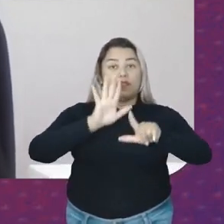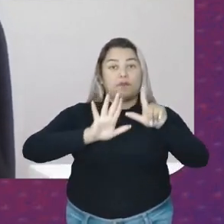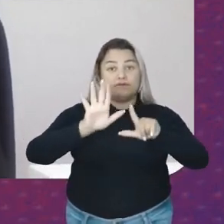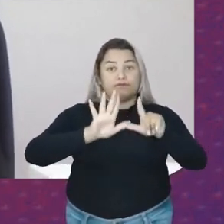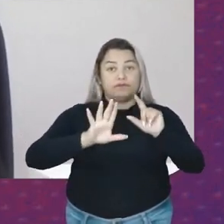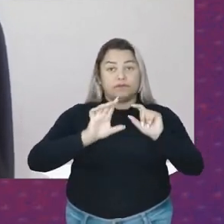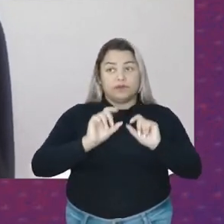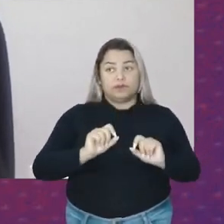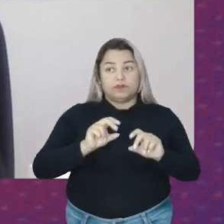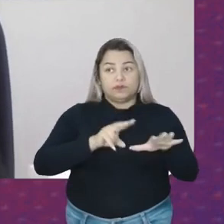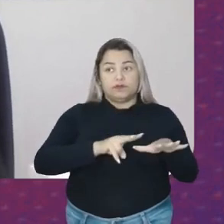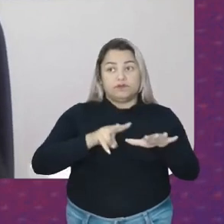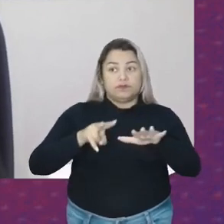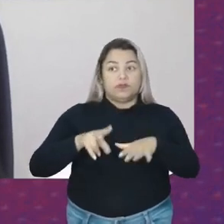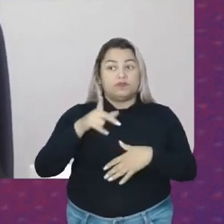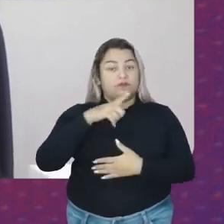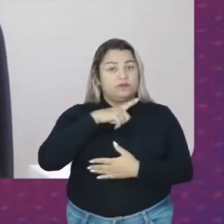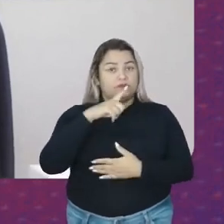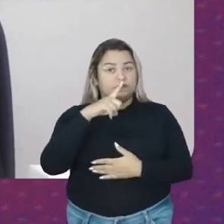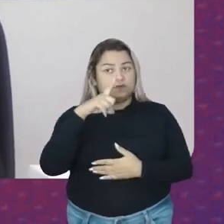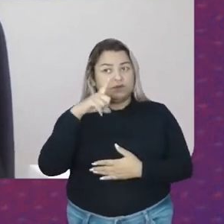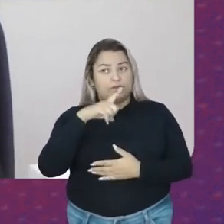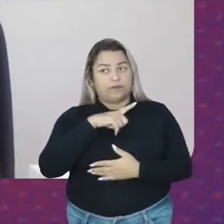Então, essa semana a gente teve uma